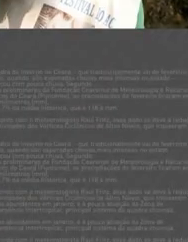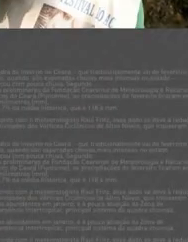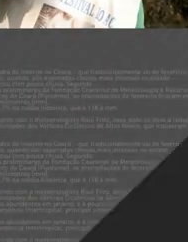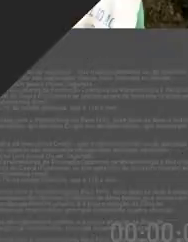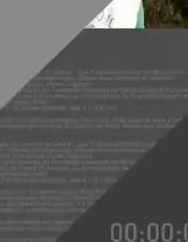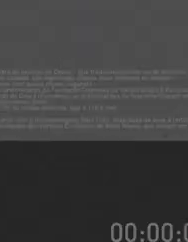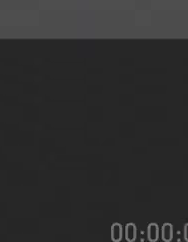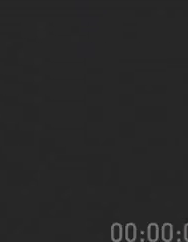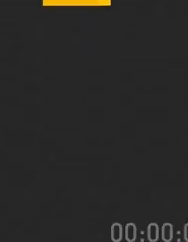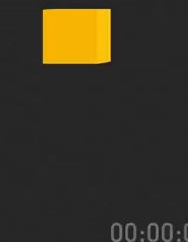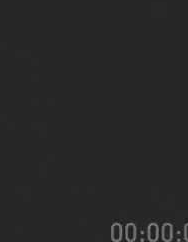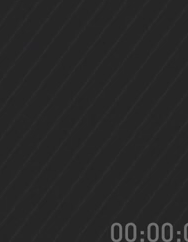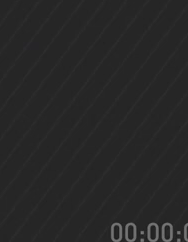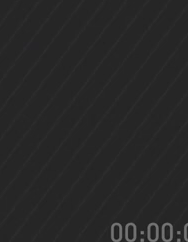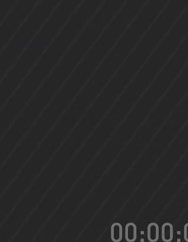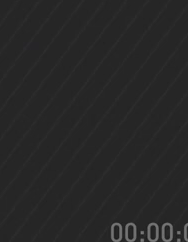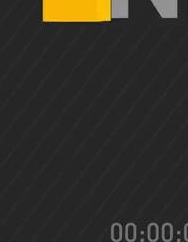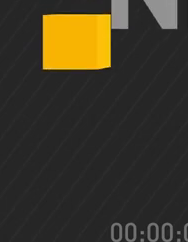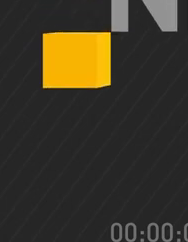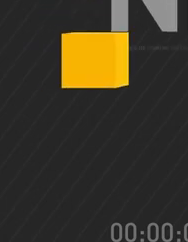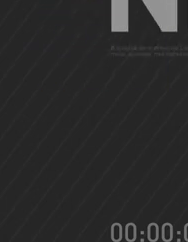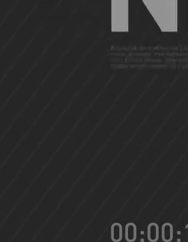Federal i